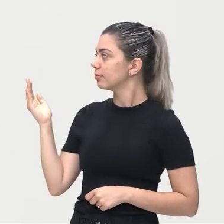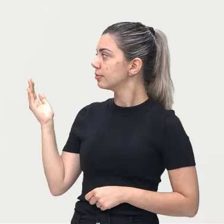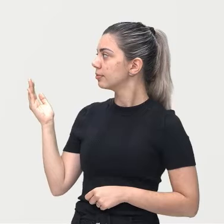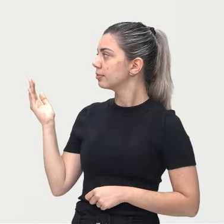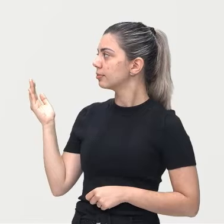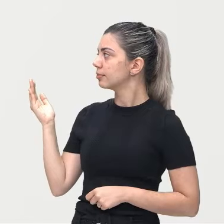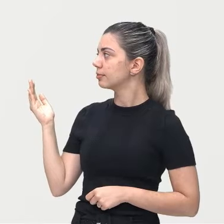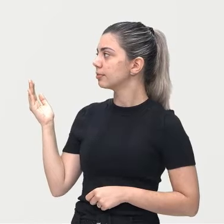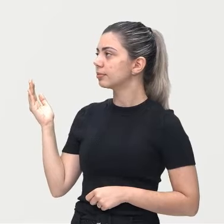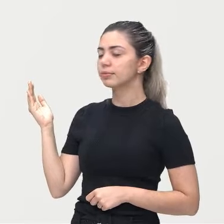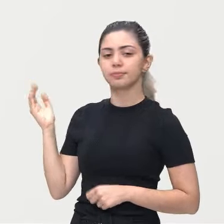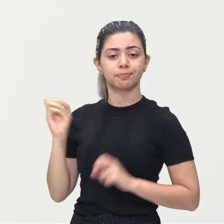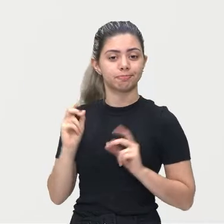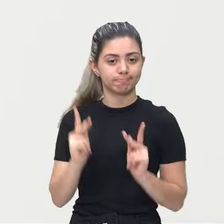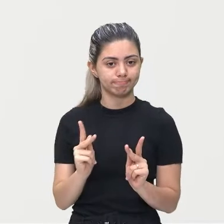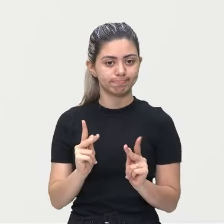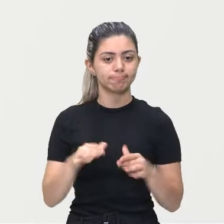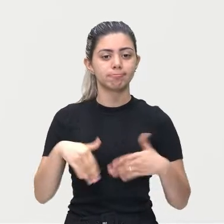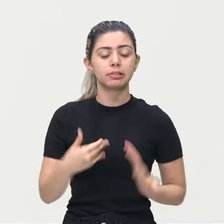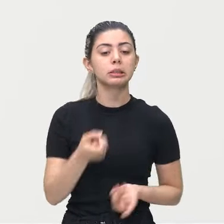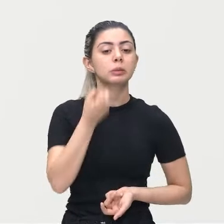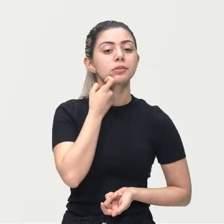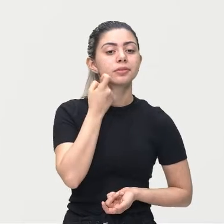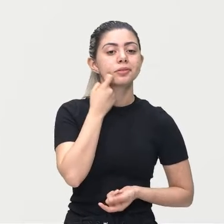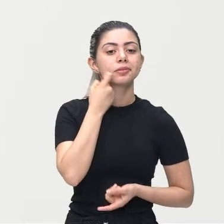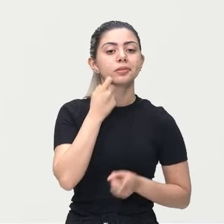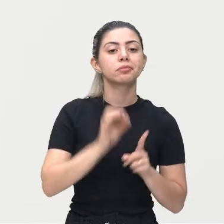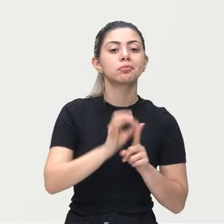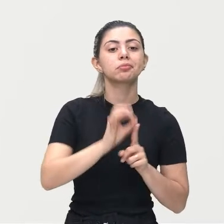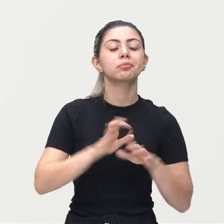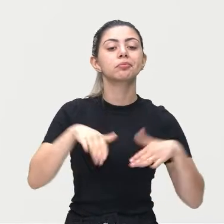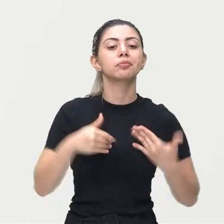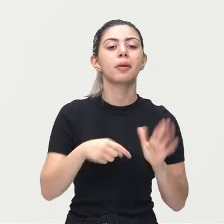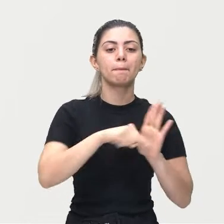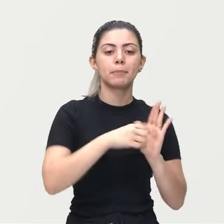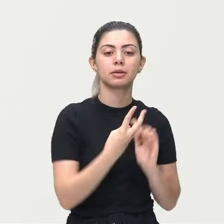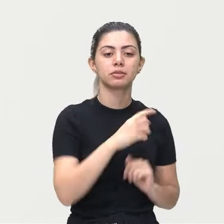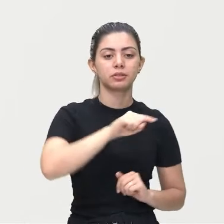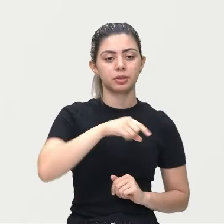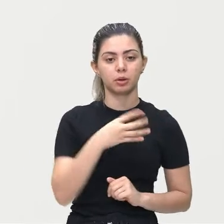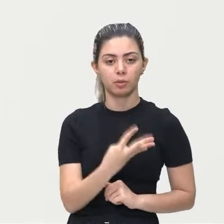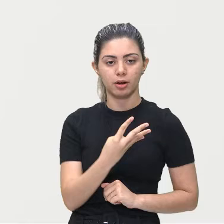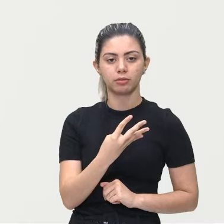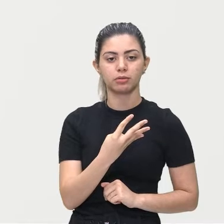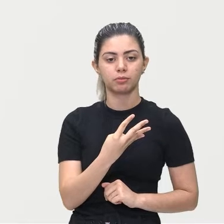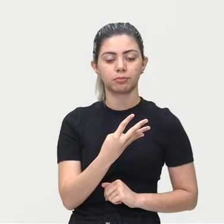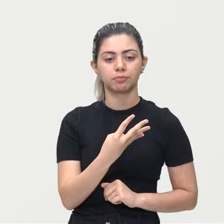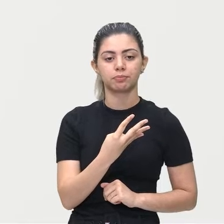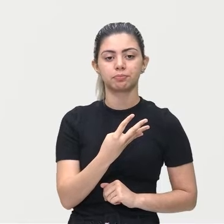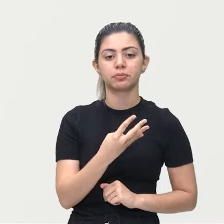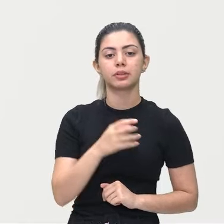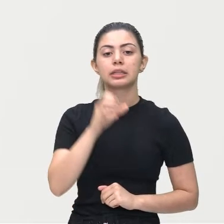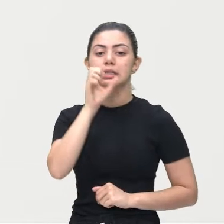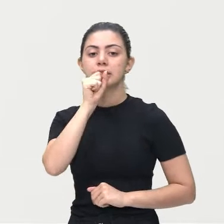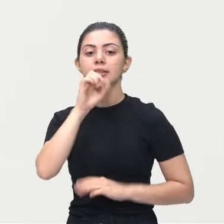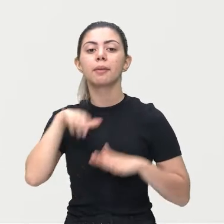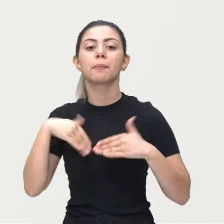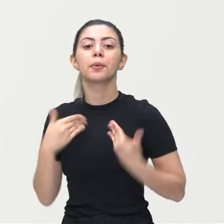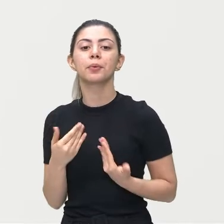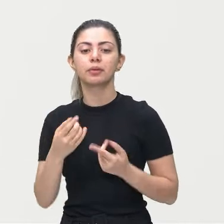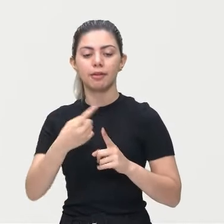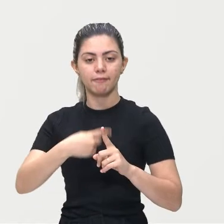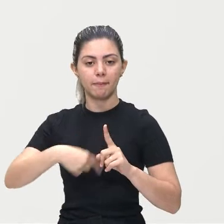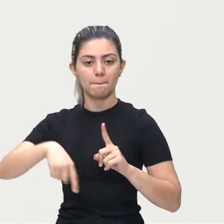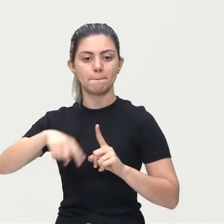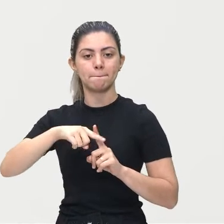sábado, beleza? Então, na sexta-feira, estávamos com menos 3,4 e no sábado houve um